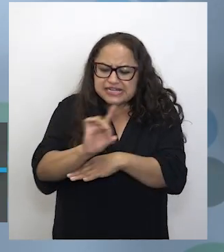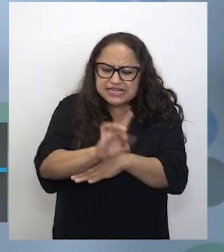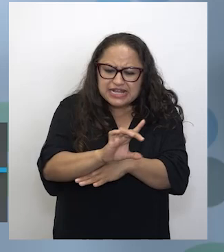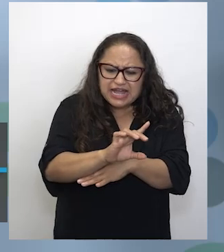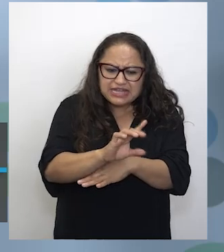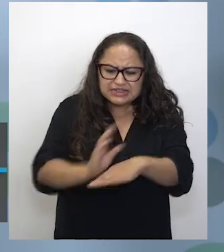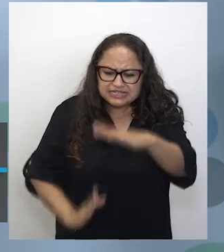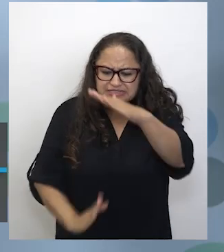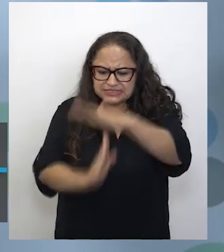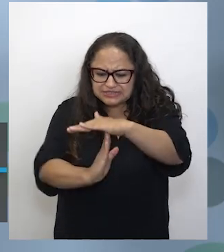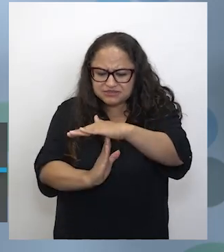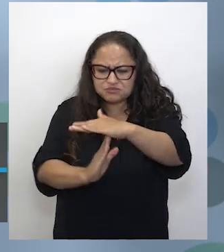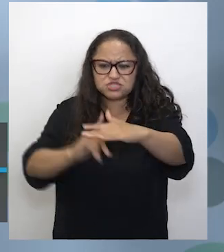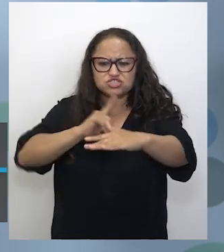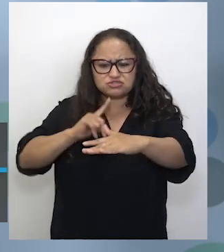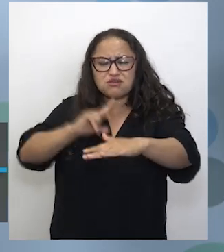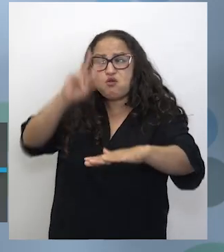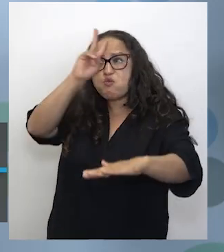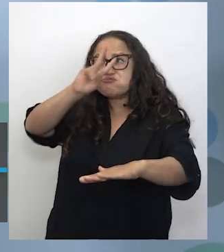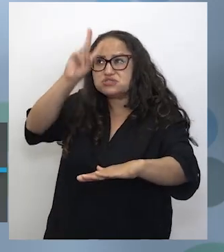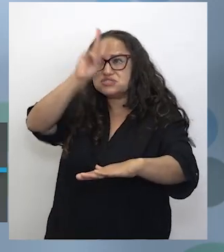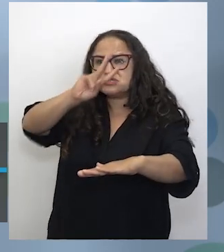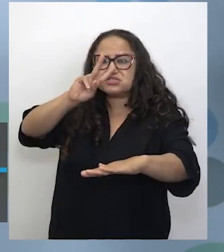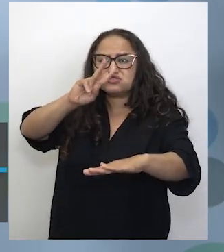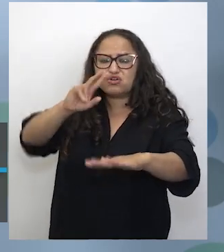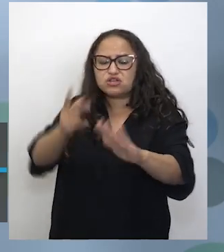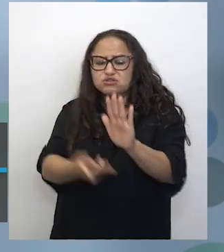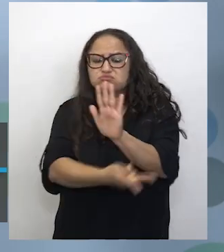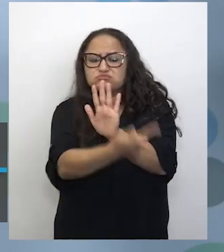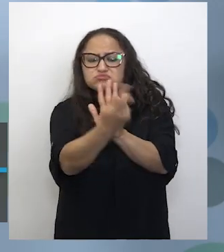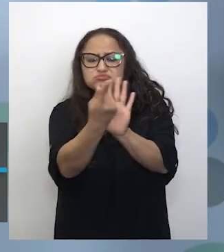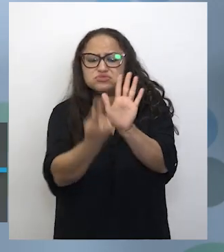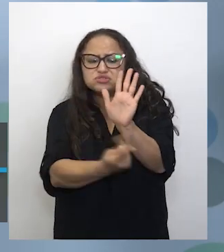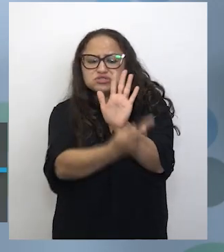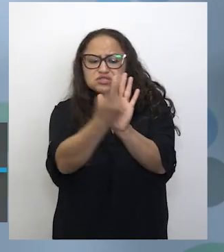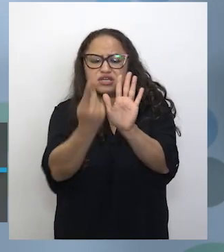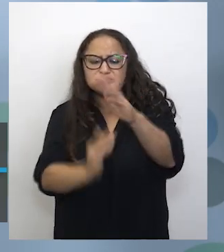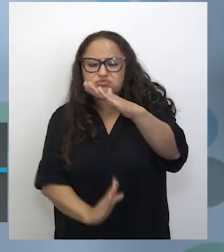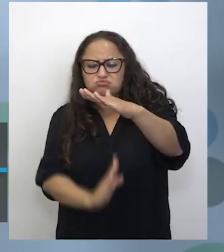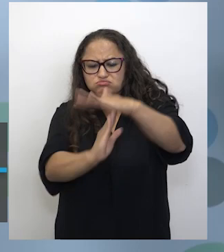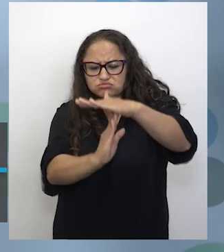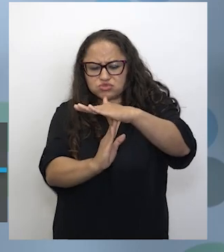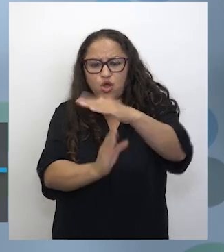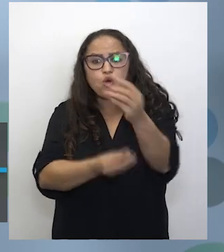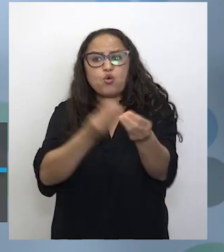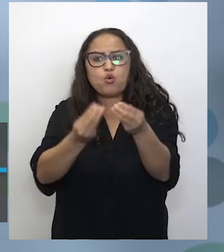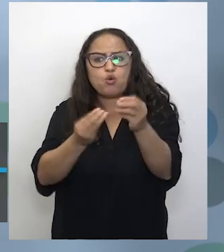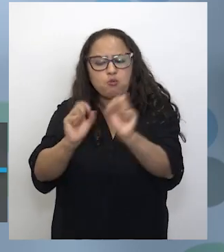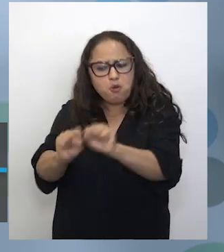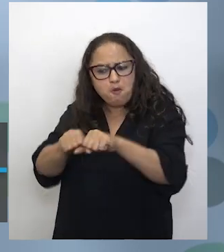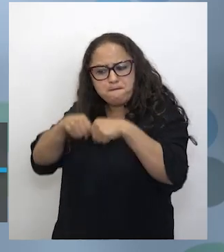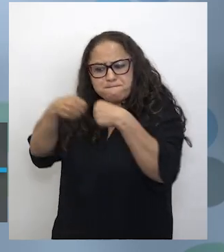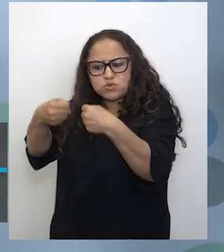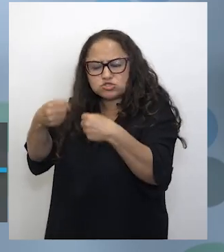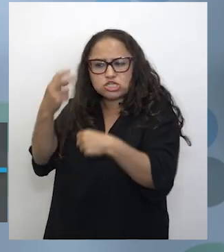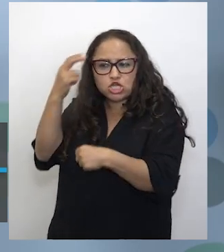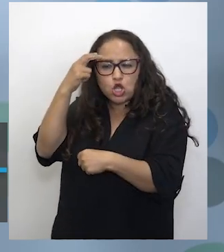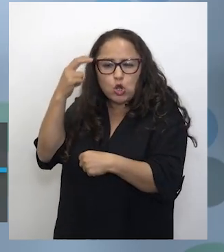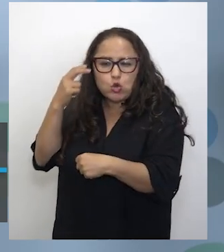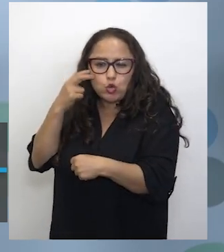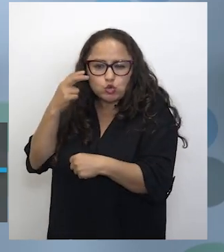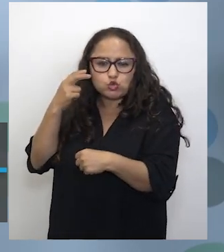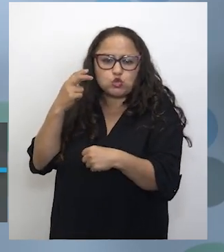territorial possui uma história de desenho desses limites em relação ao poder, em relação à cultura,